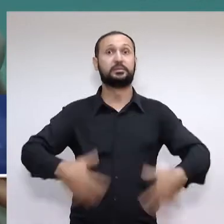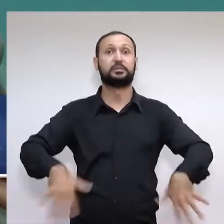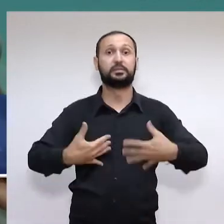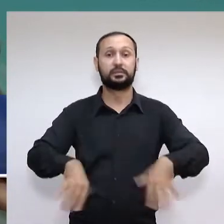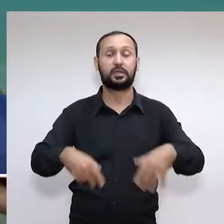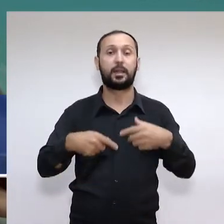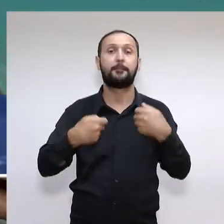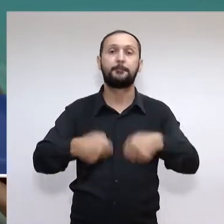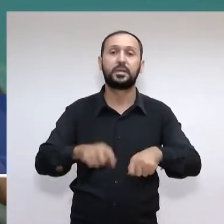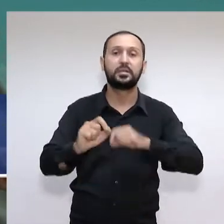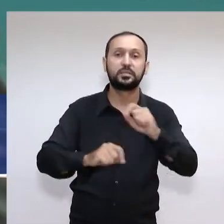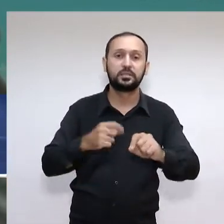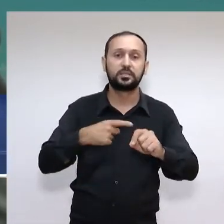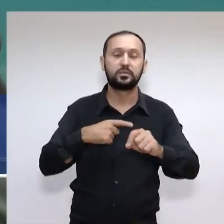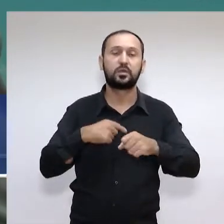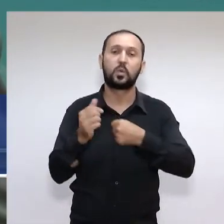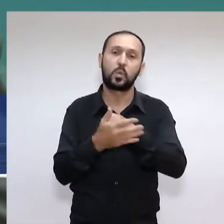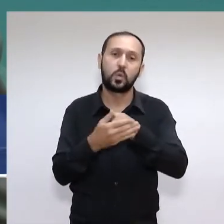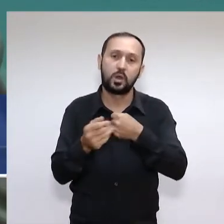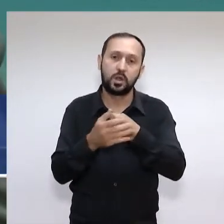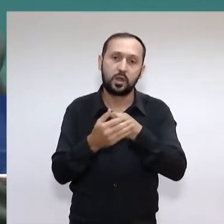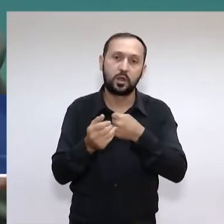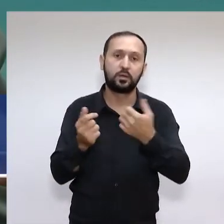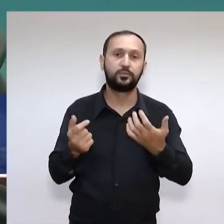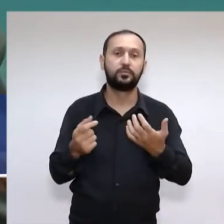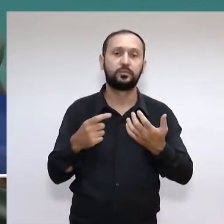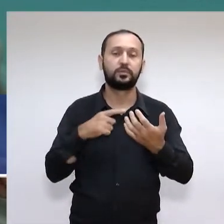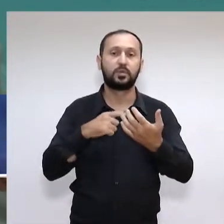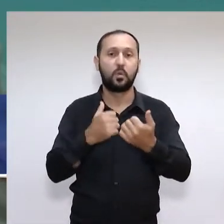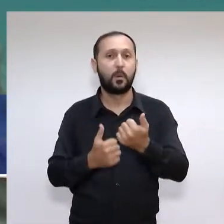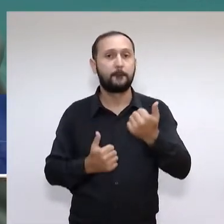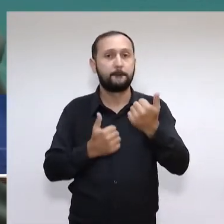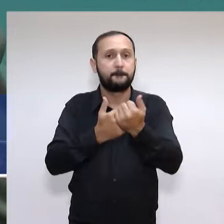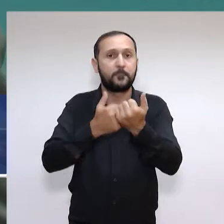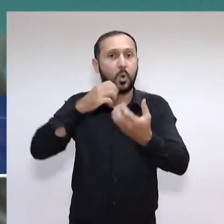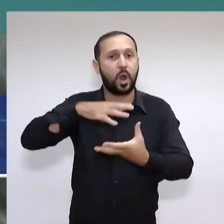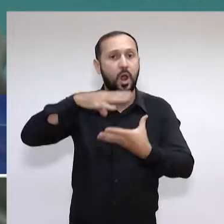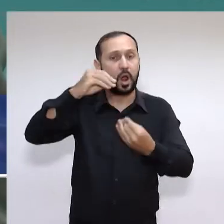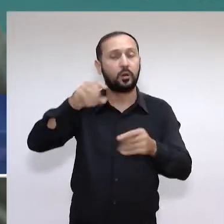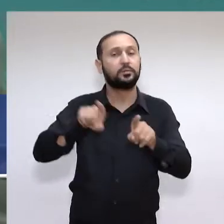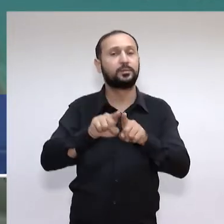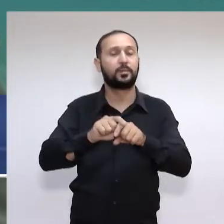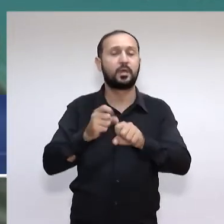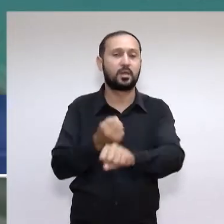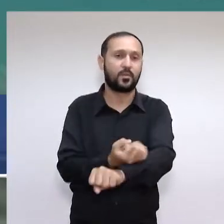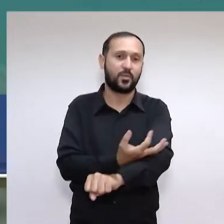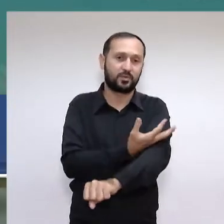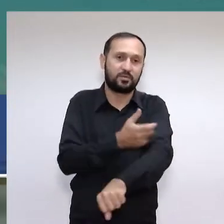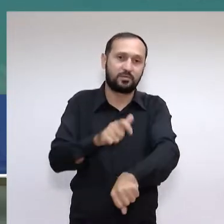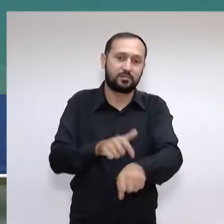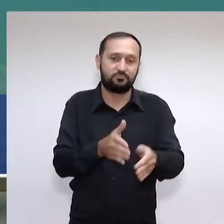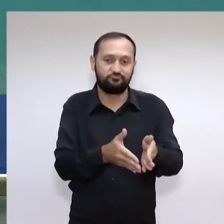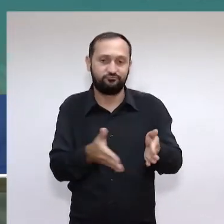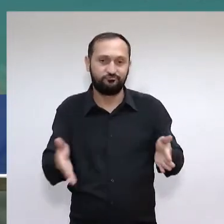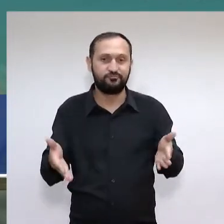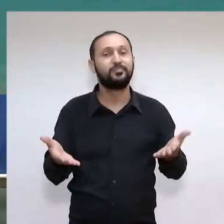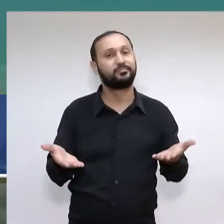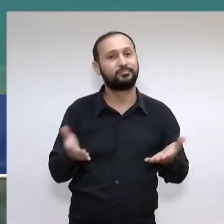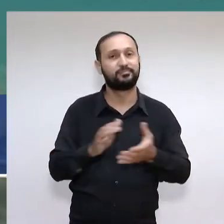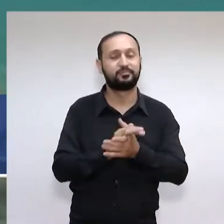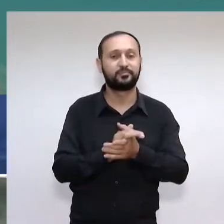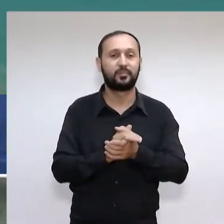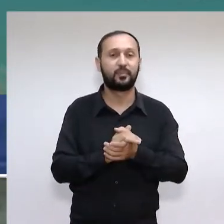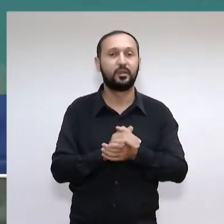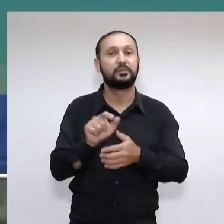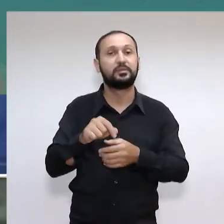abalo emocional muito forte, elas precisam ter um acalento, precisam ter um apoio espiritual e emocional